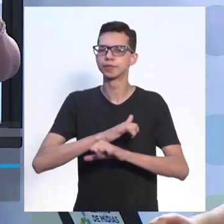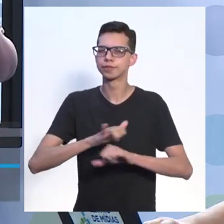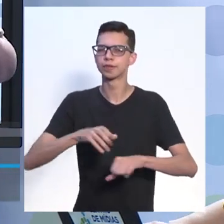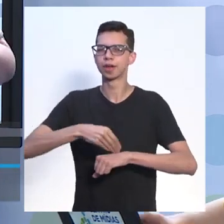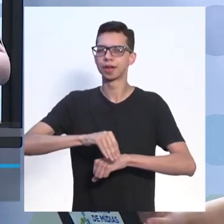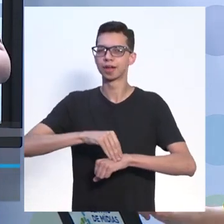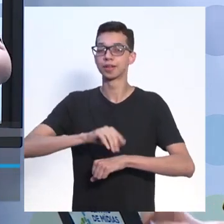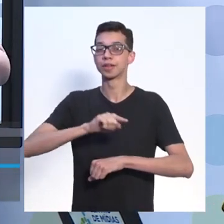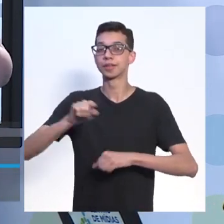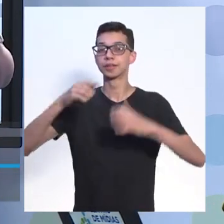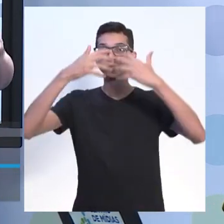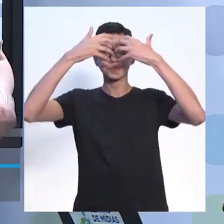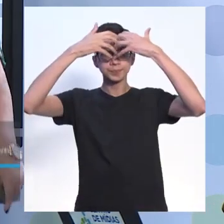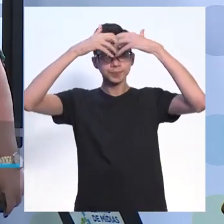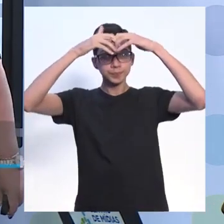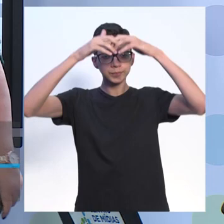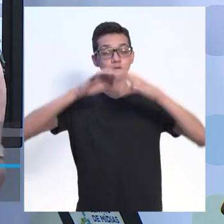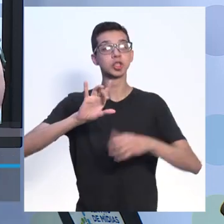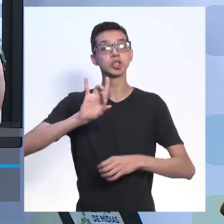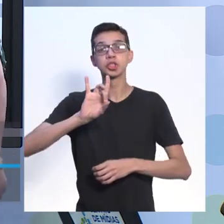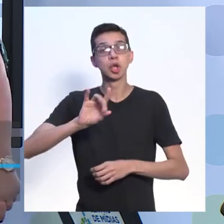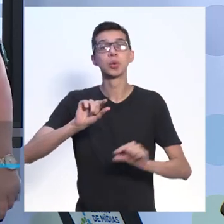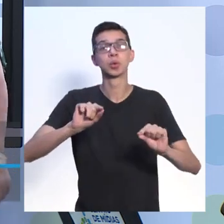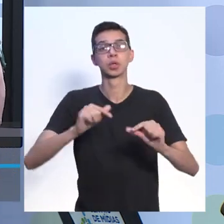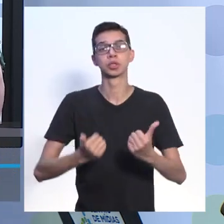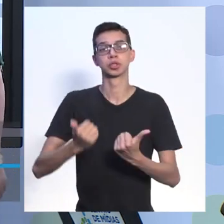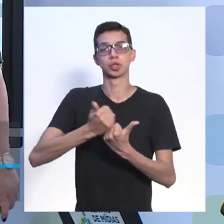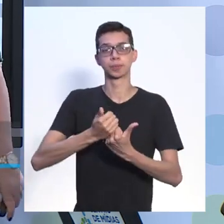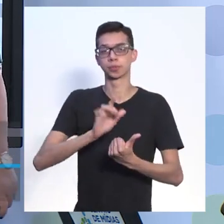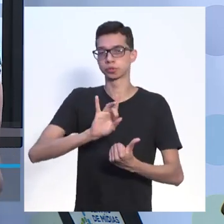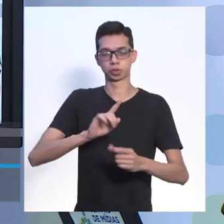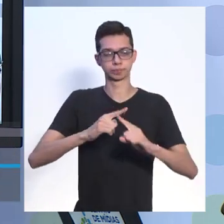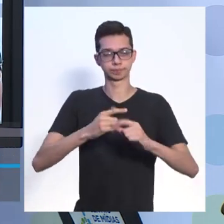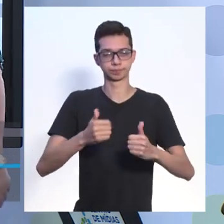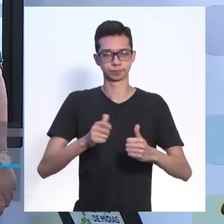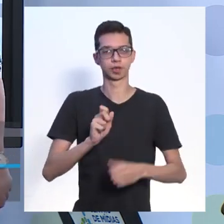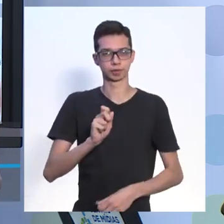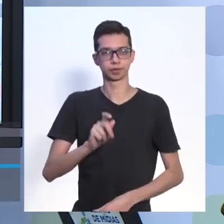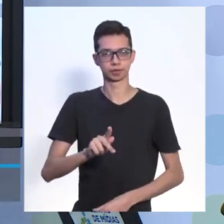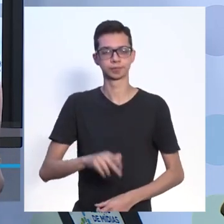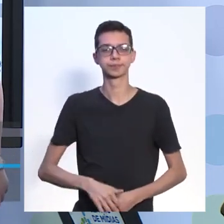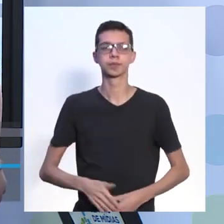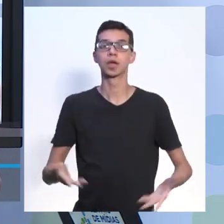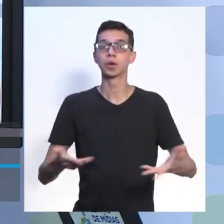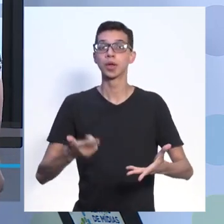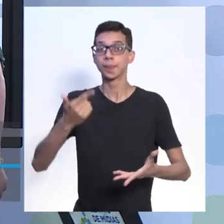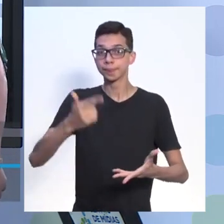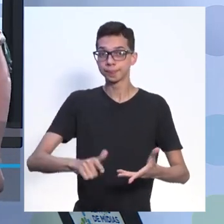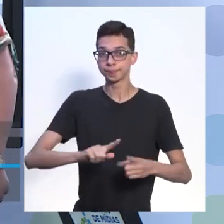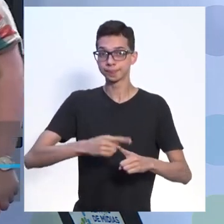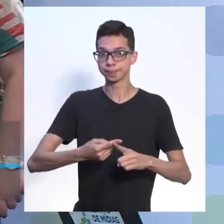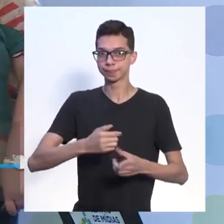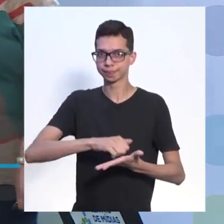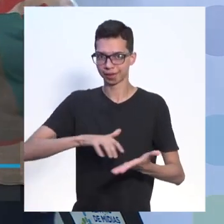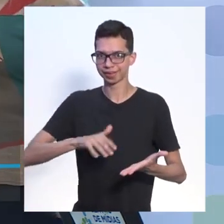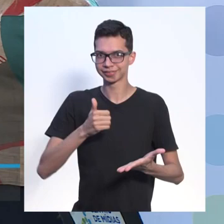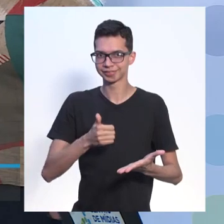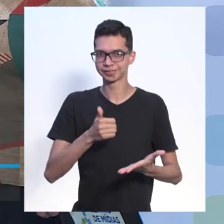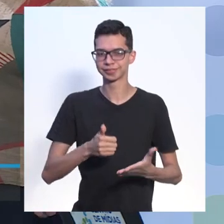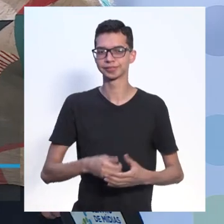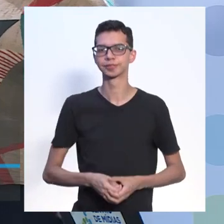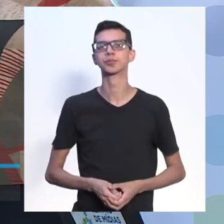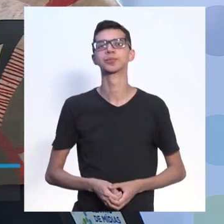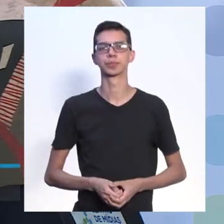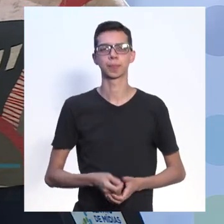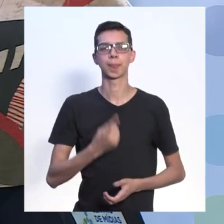só substitui e multiplica, correto? Vamos fazer mais uma atividade? Bora?